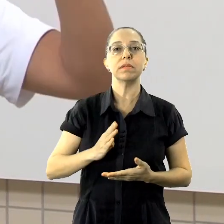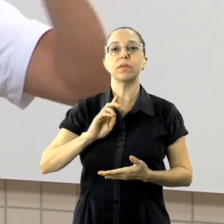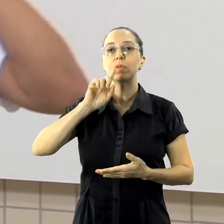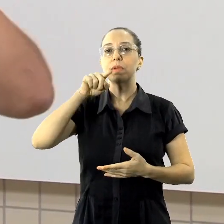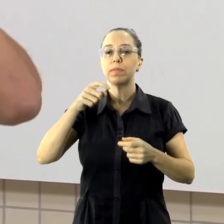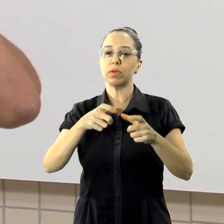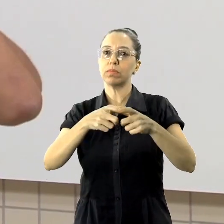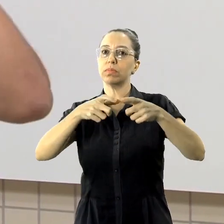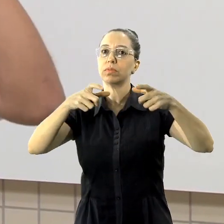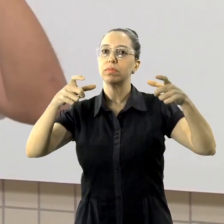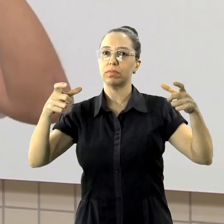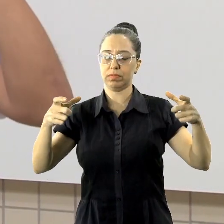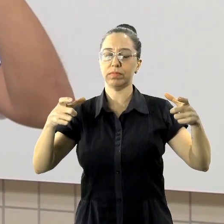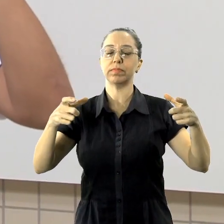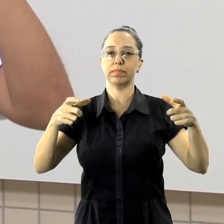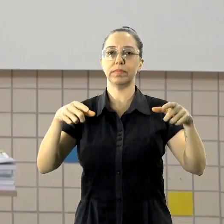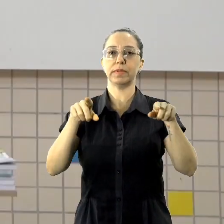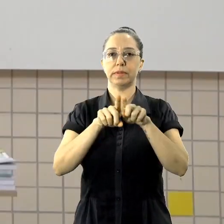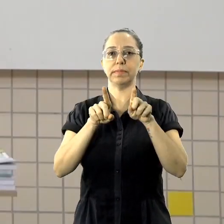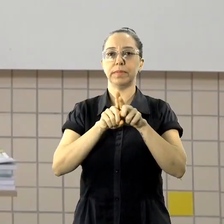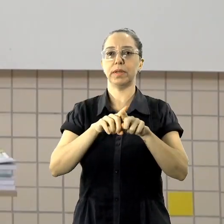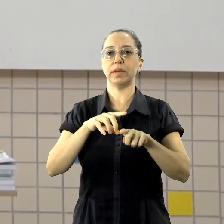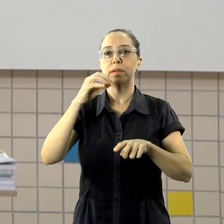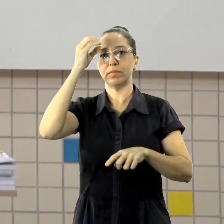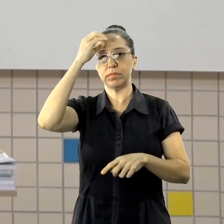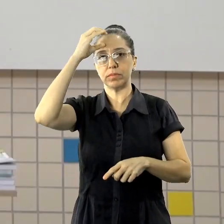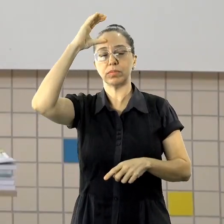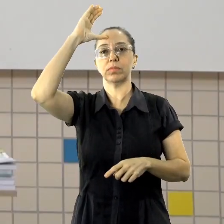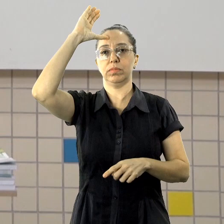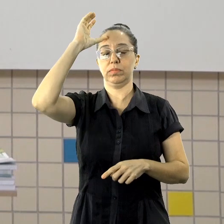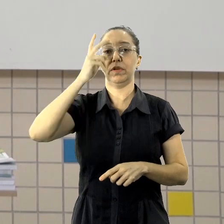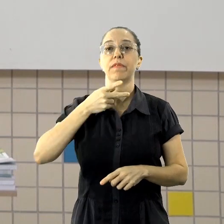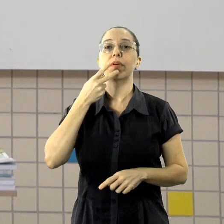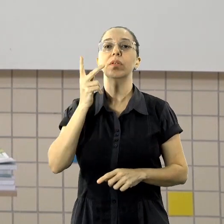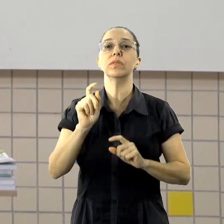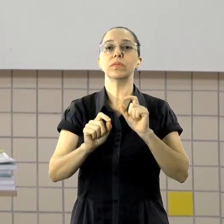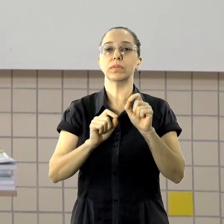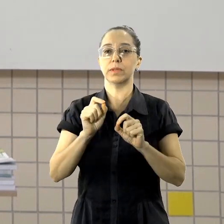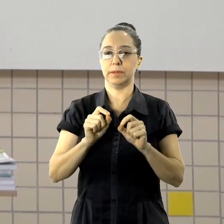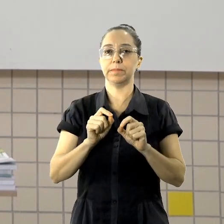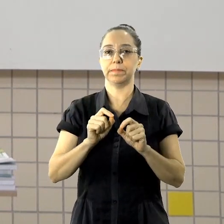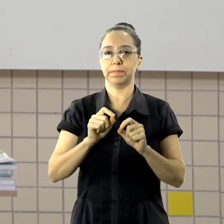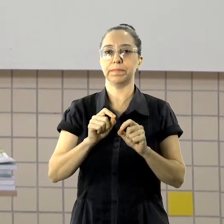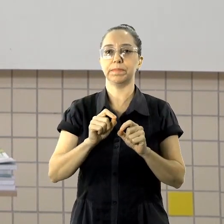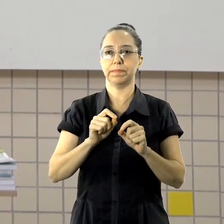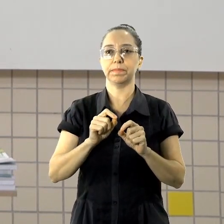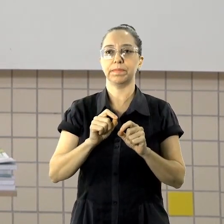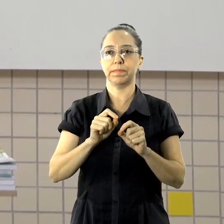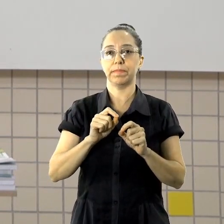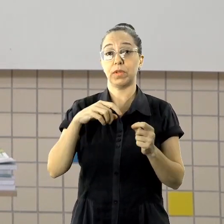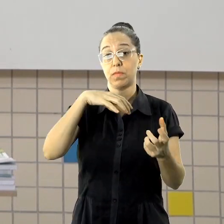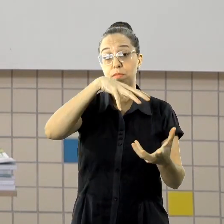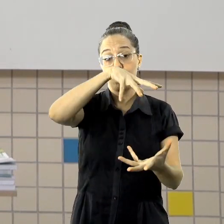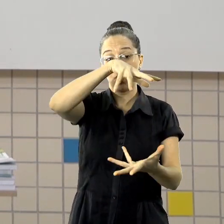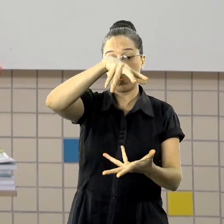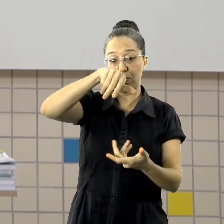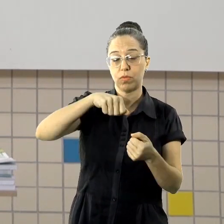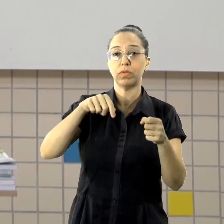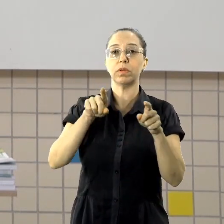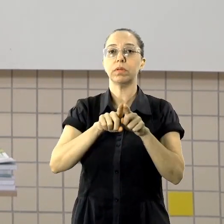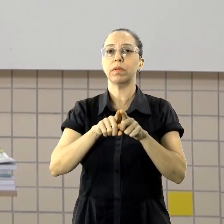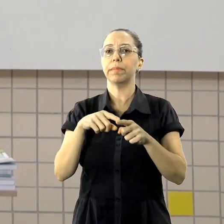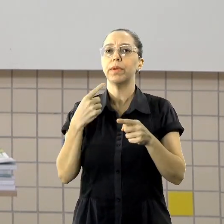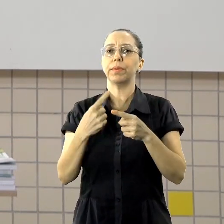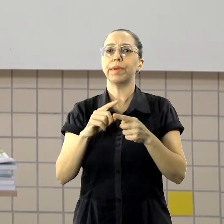ampliar um pouco os nossos horizontes, falando um pouquinho sobre o mundo e as consequências, as